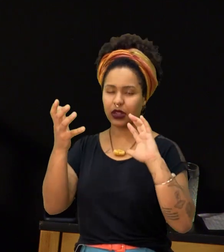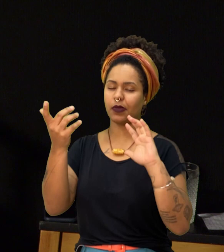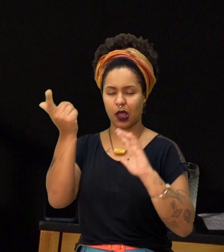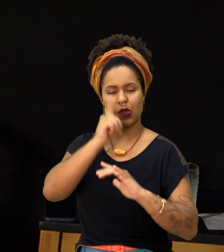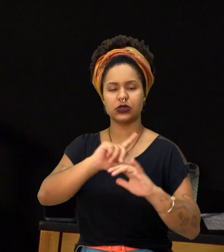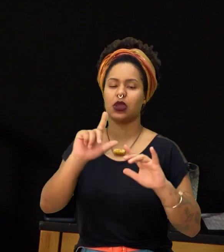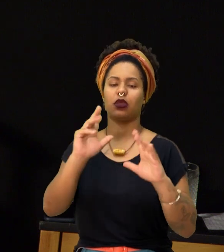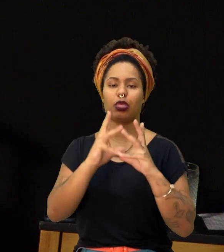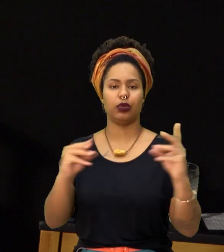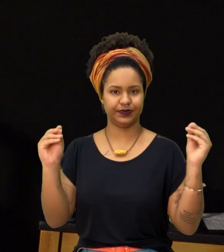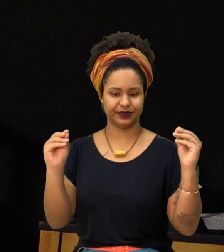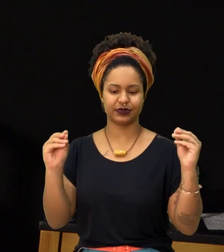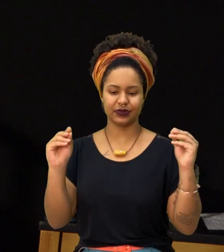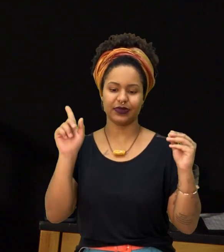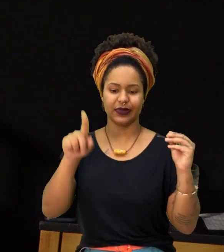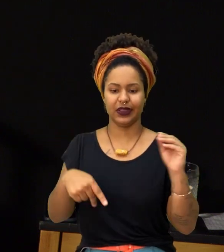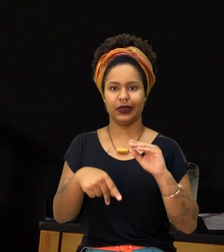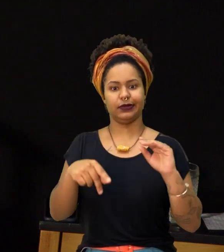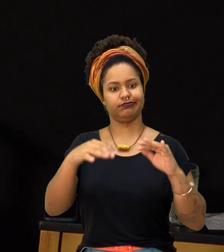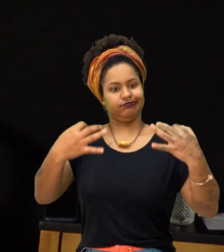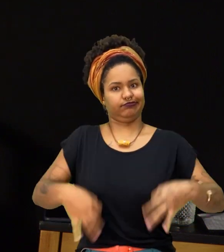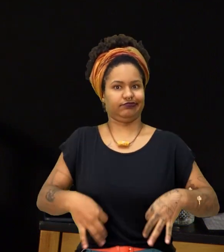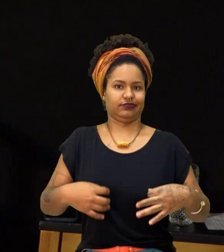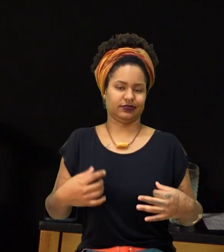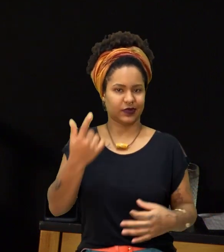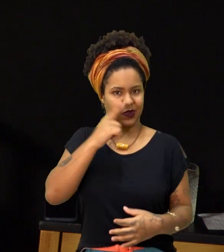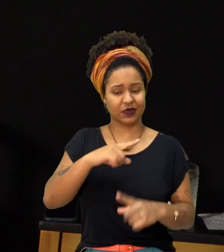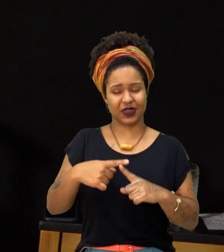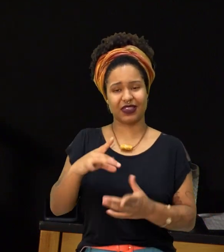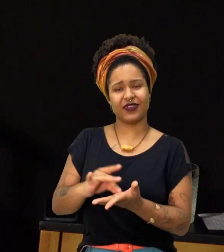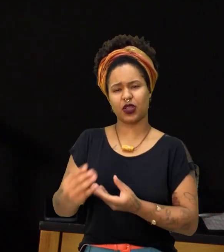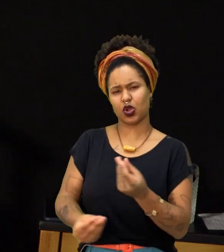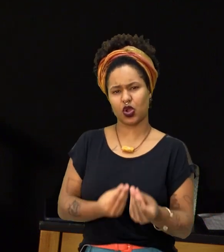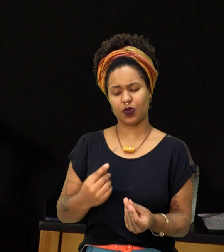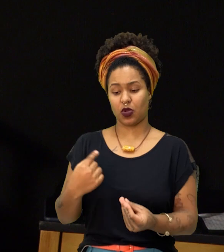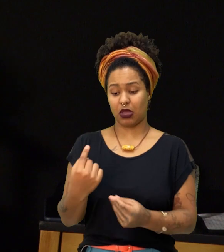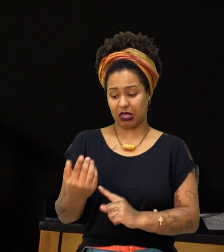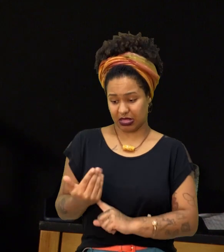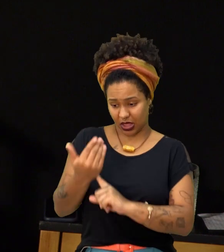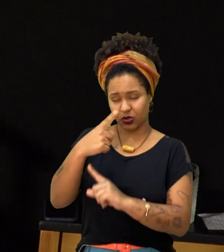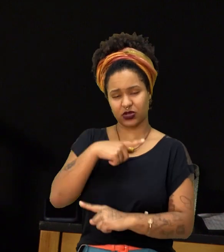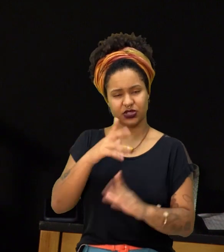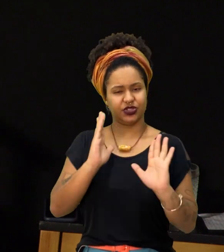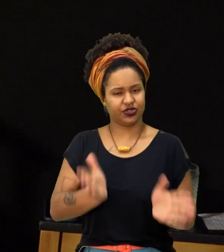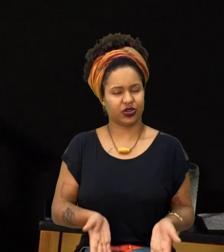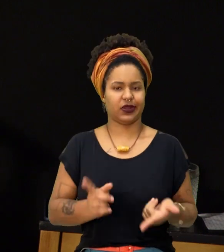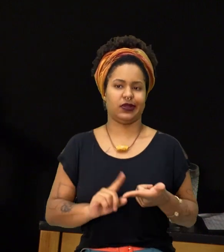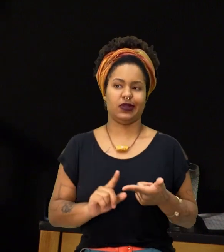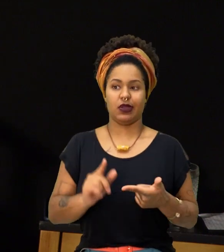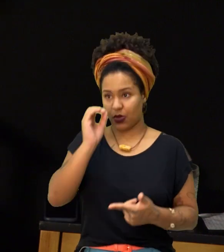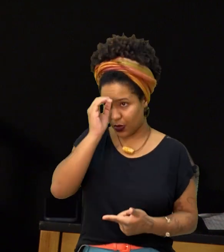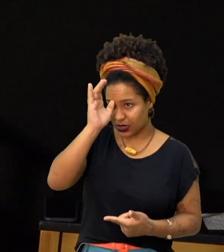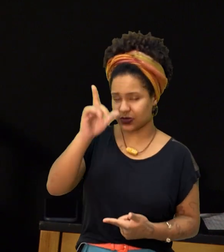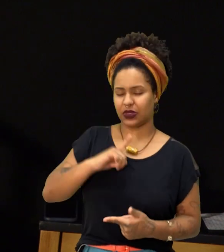seu essencial, né? Por quê? Porque, na verdade, a gente já tem as tecnologias, tem o conhecimento que é